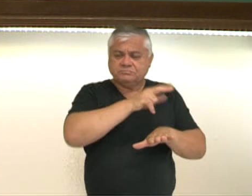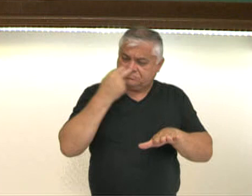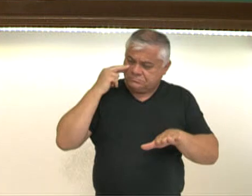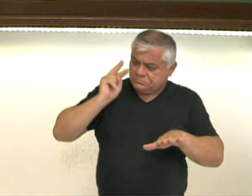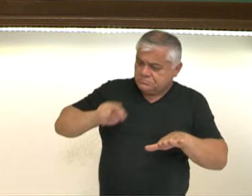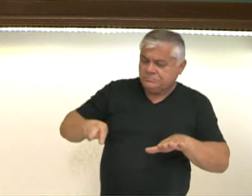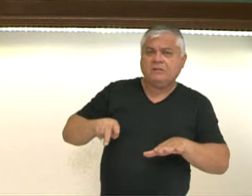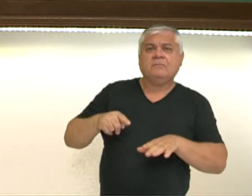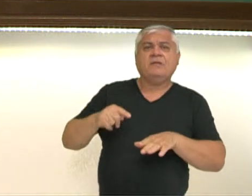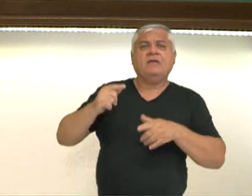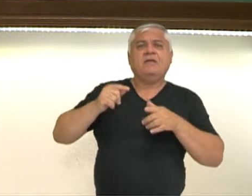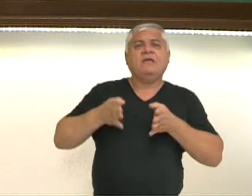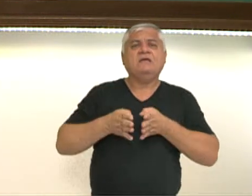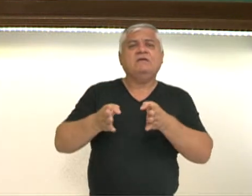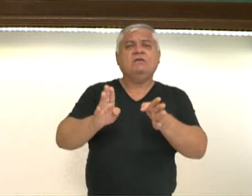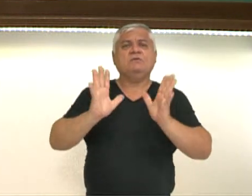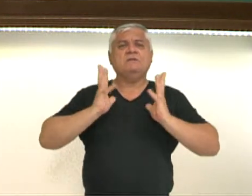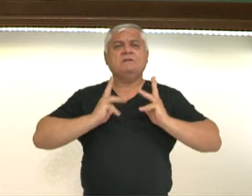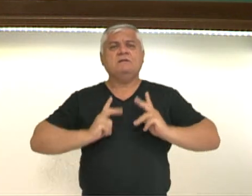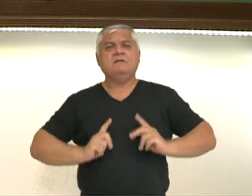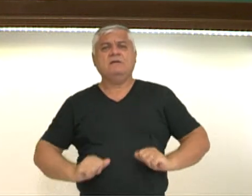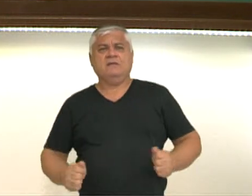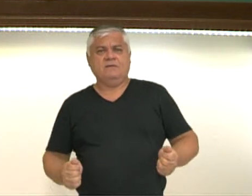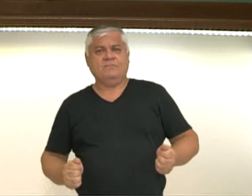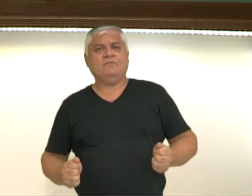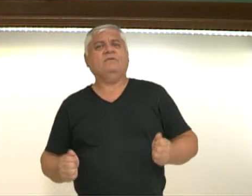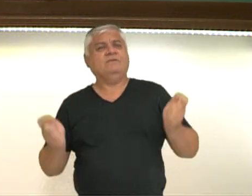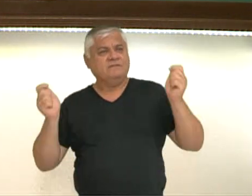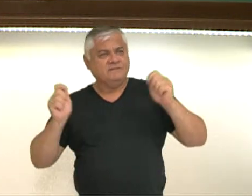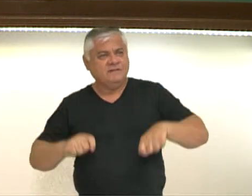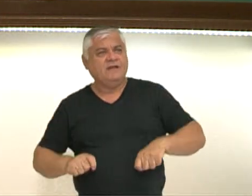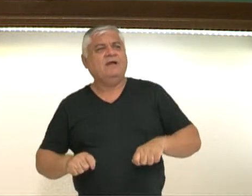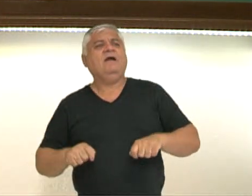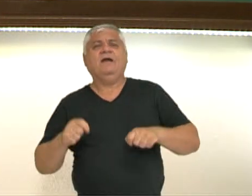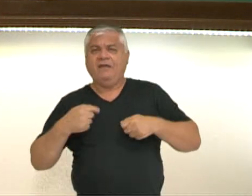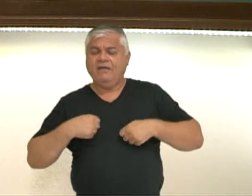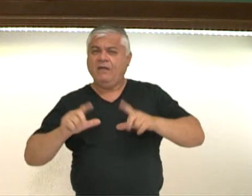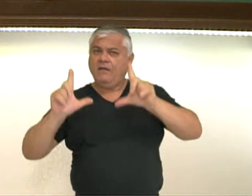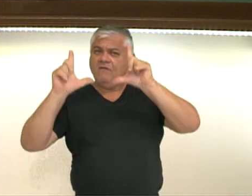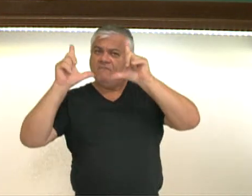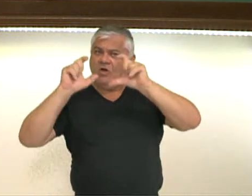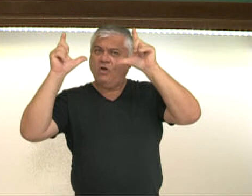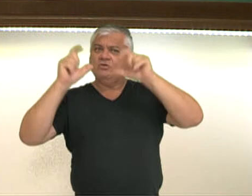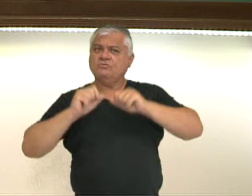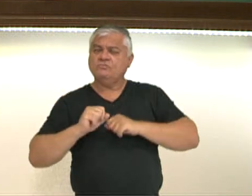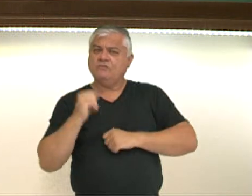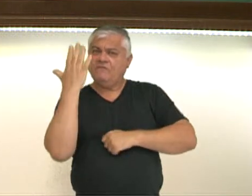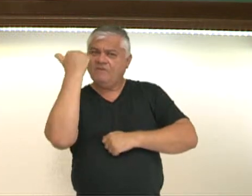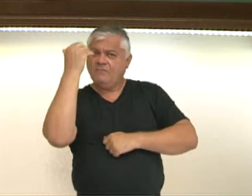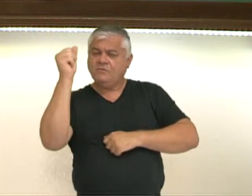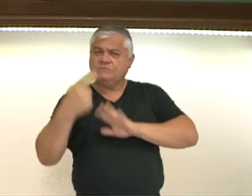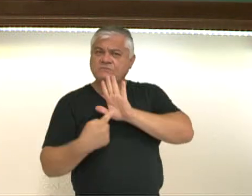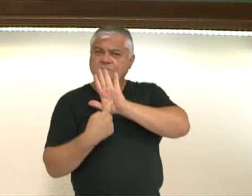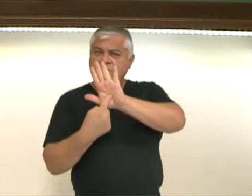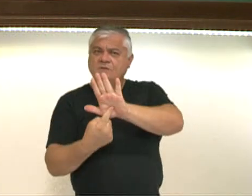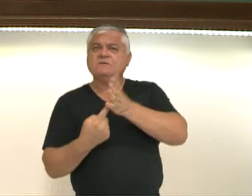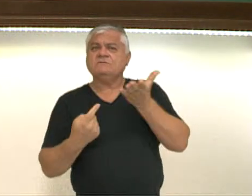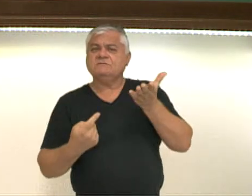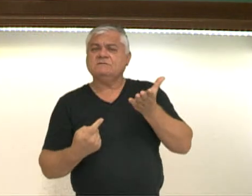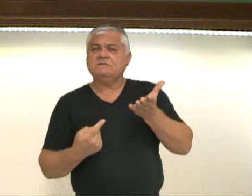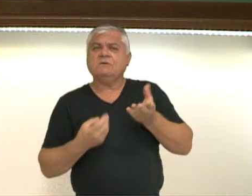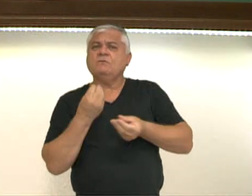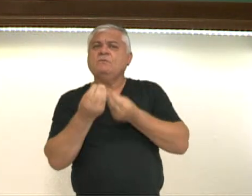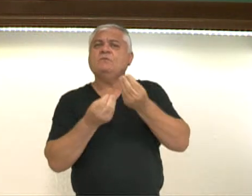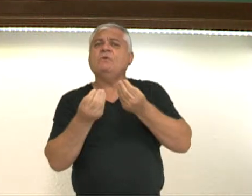ele está revitalizado, ele serve até como cartão postal, né? Quer saber qual é a qualidade